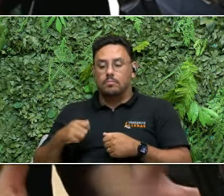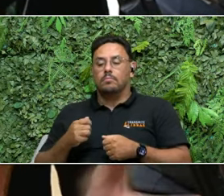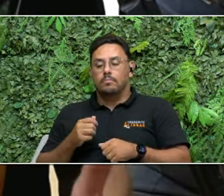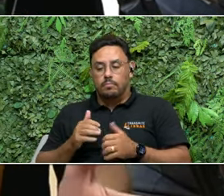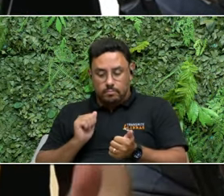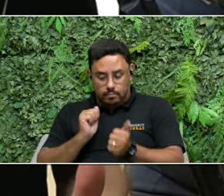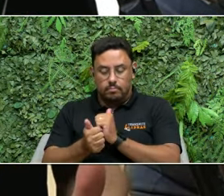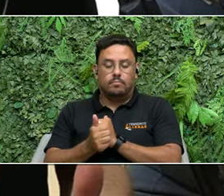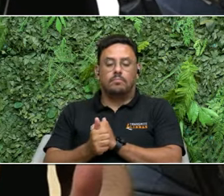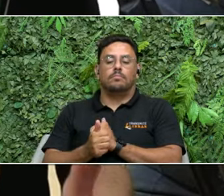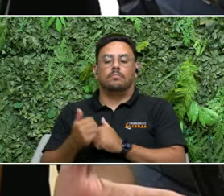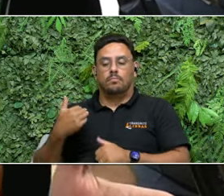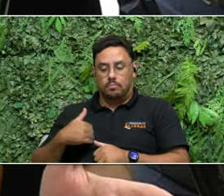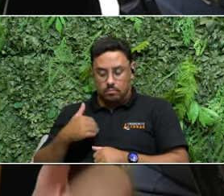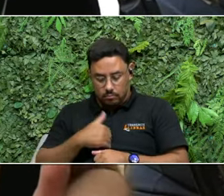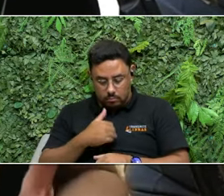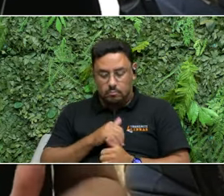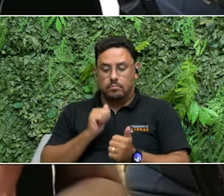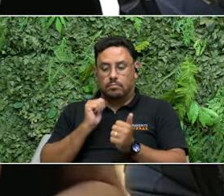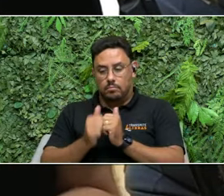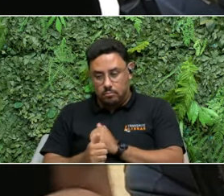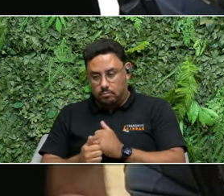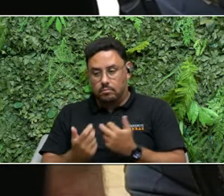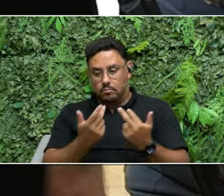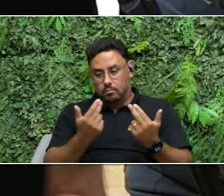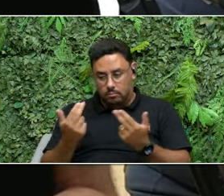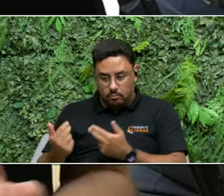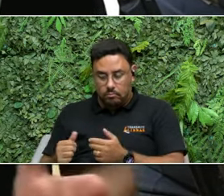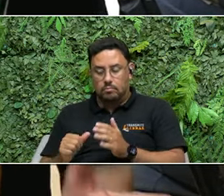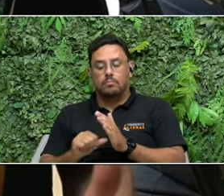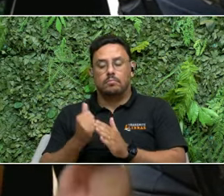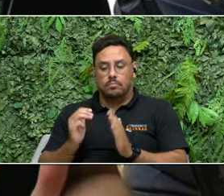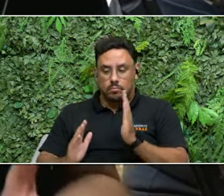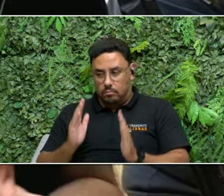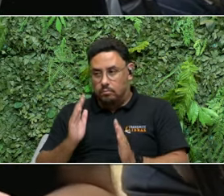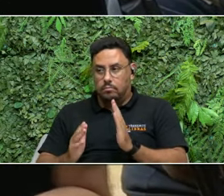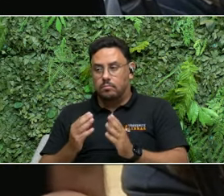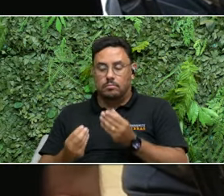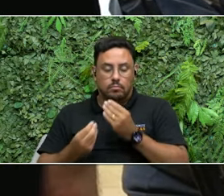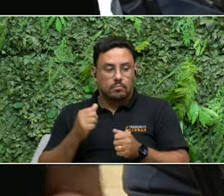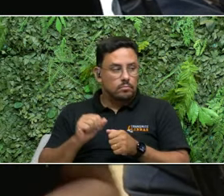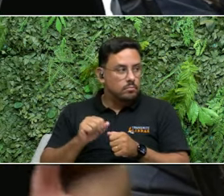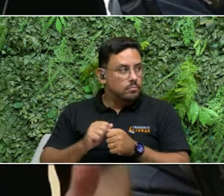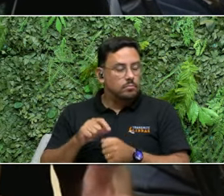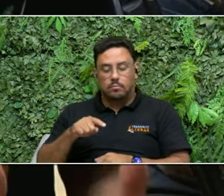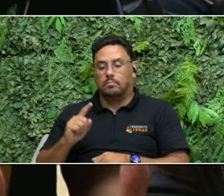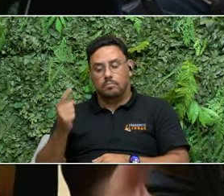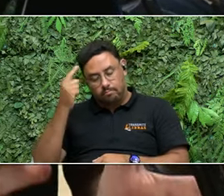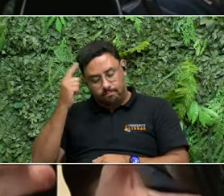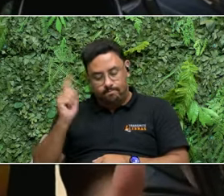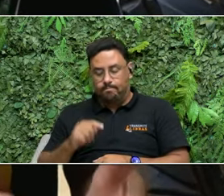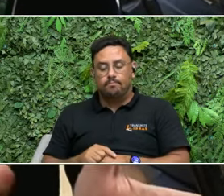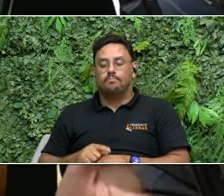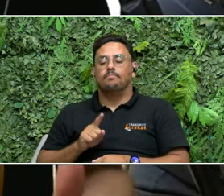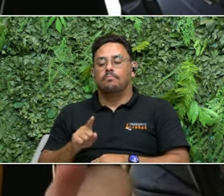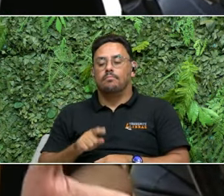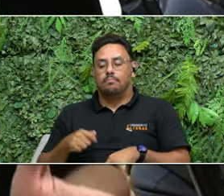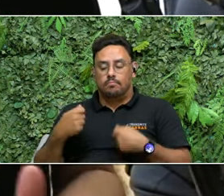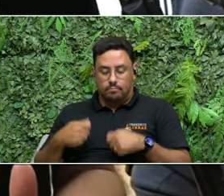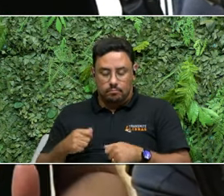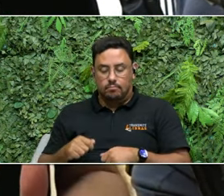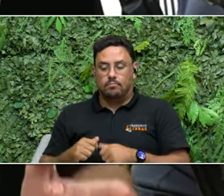isso o Atlético vai jogar se vai jogar igual jogou aqui no primeiro tempo se vai se comportar igual se comportou aqui não sei mas o Atlético